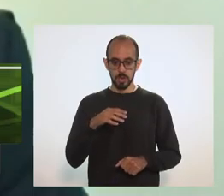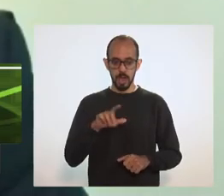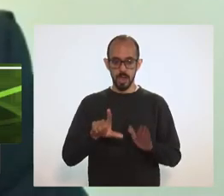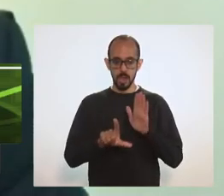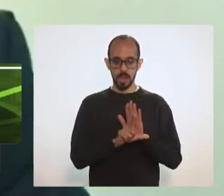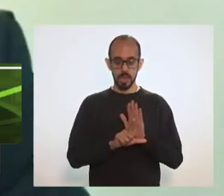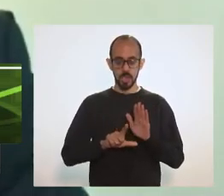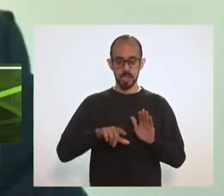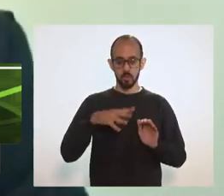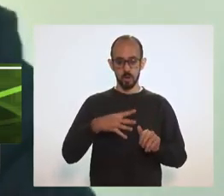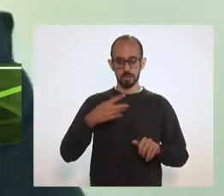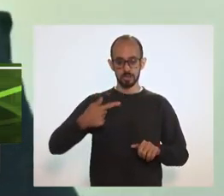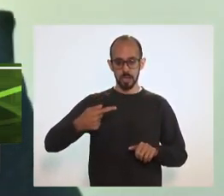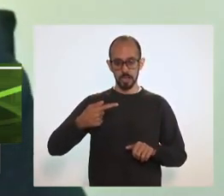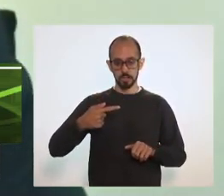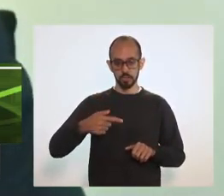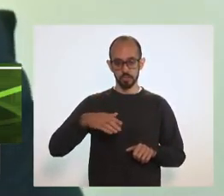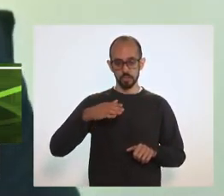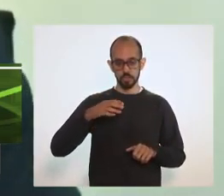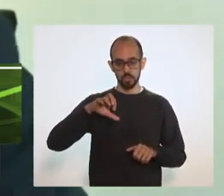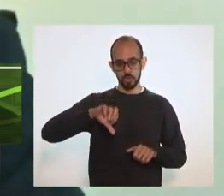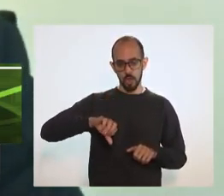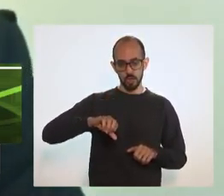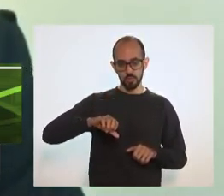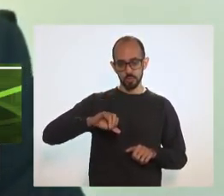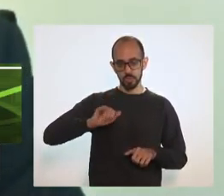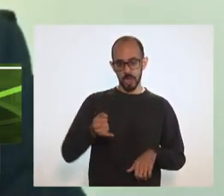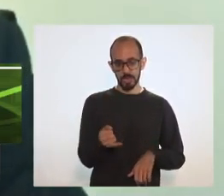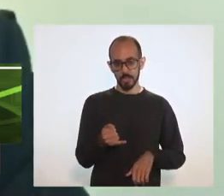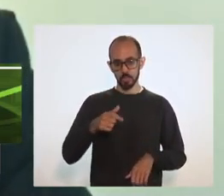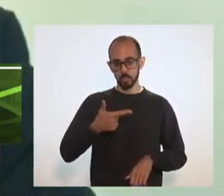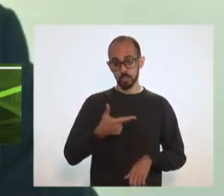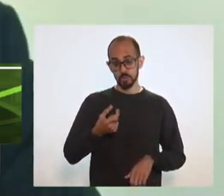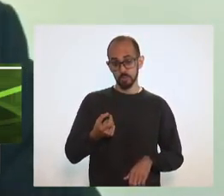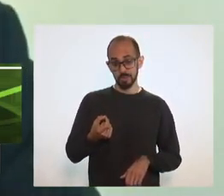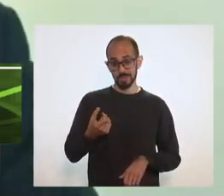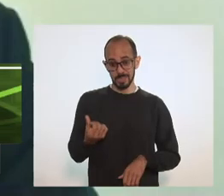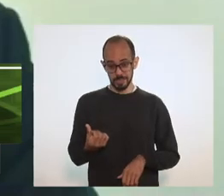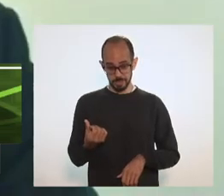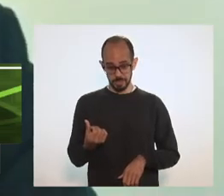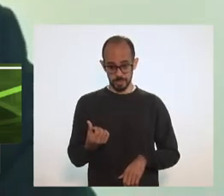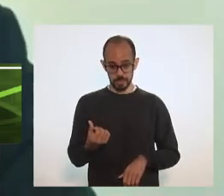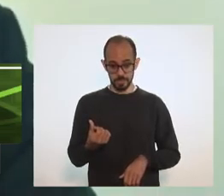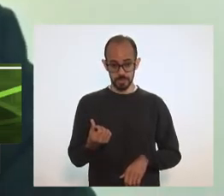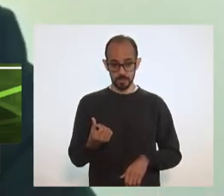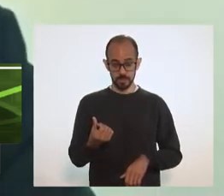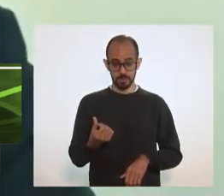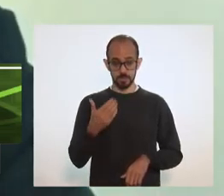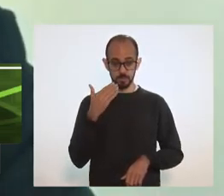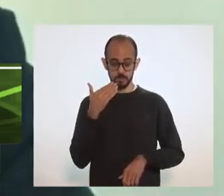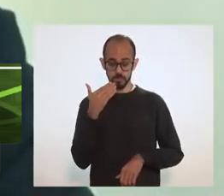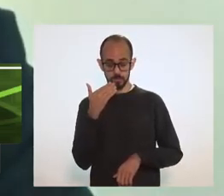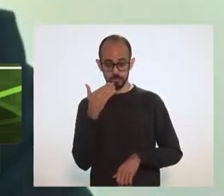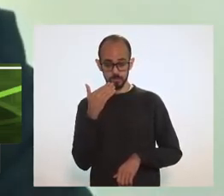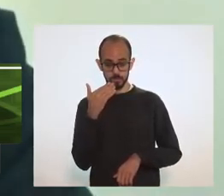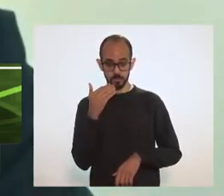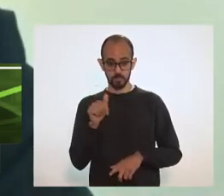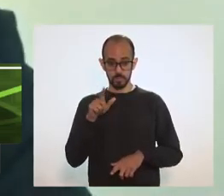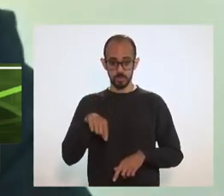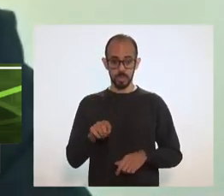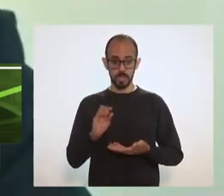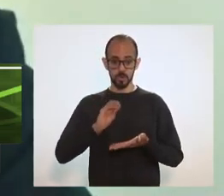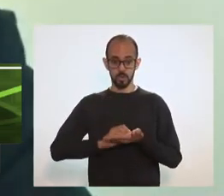Márcio Pacheco. 45 da pauta, projeto de lei 1419-2019, autoria da deputada Marta Rocha. O parecer é pela